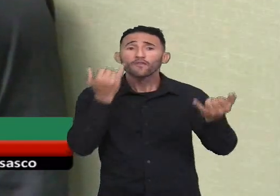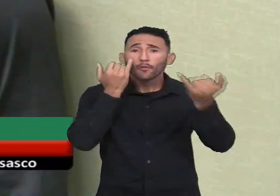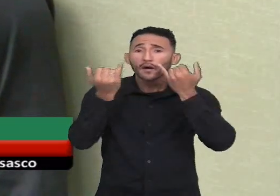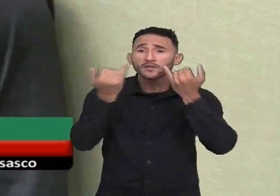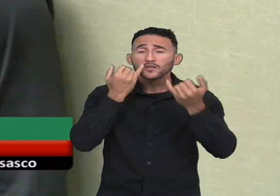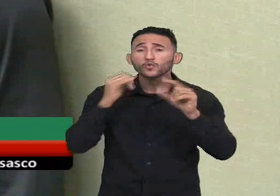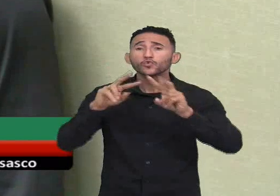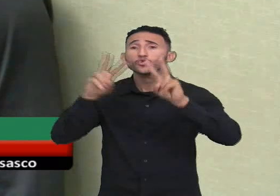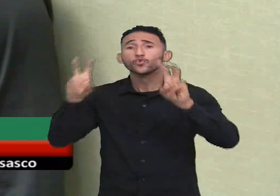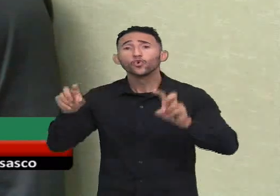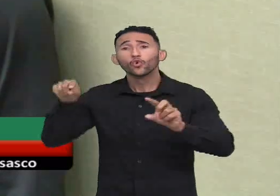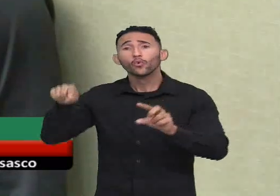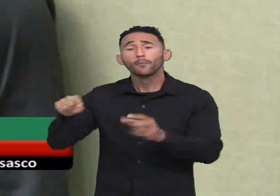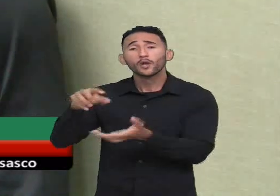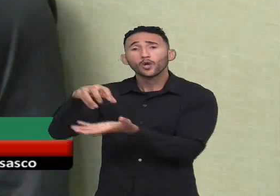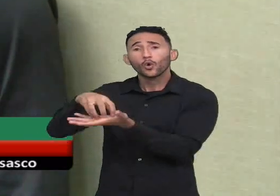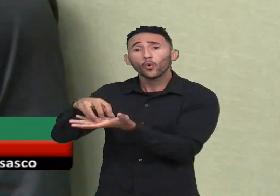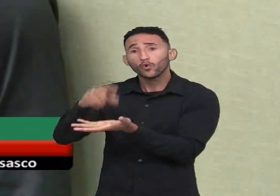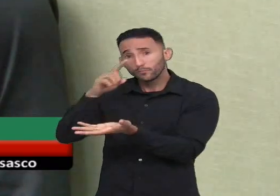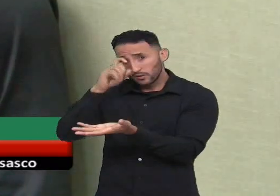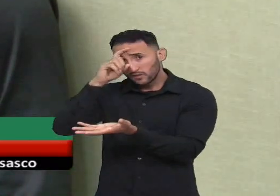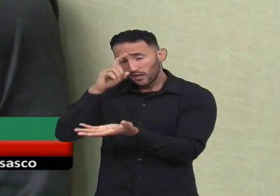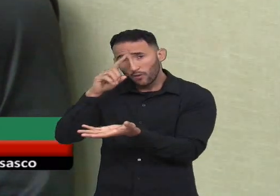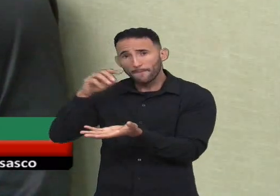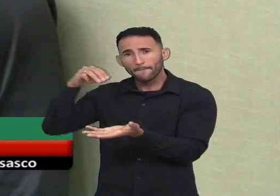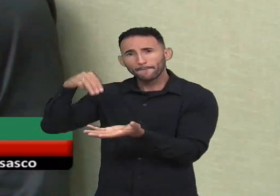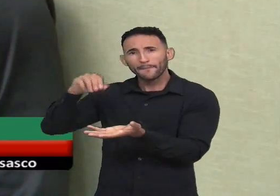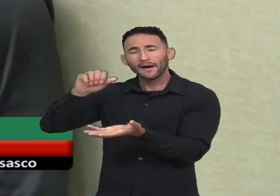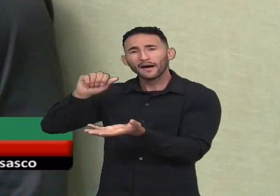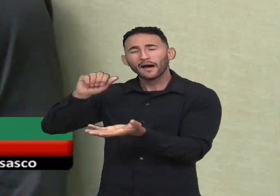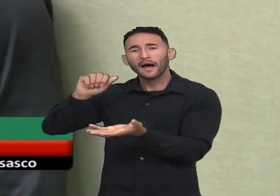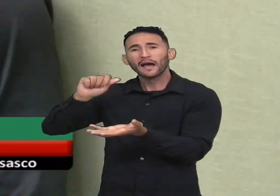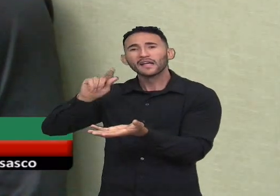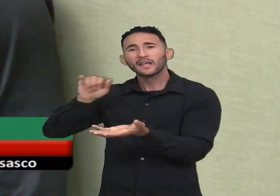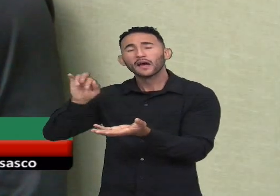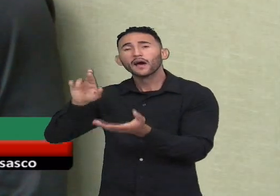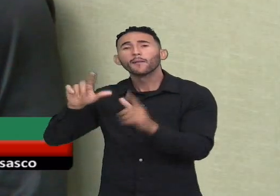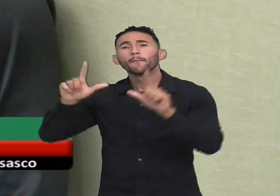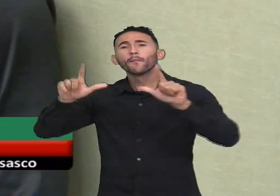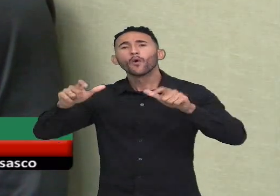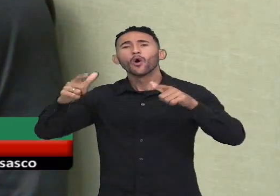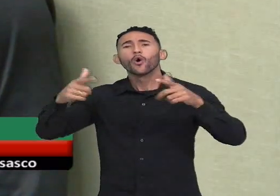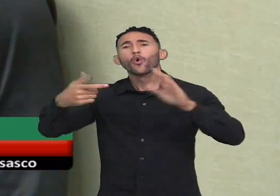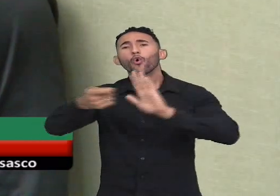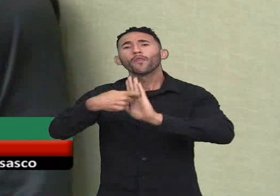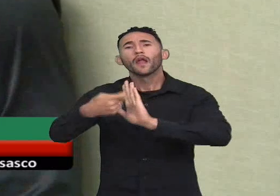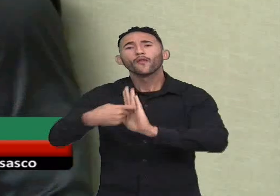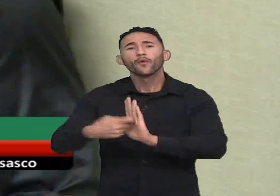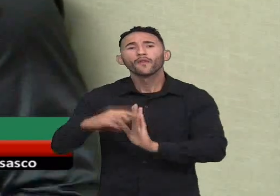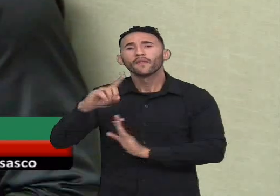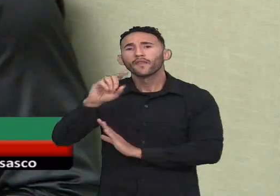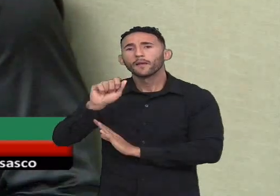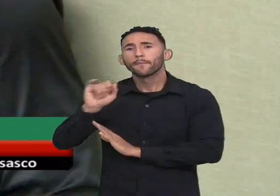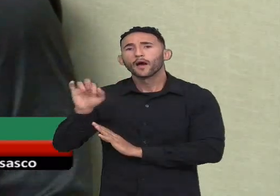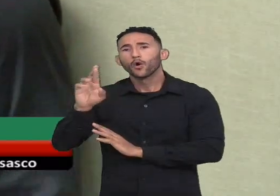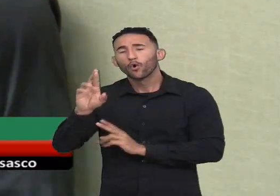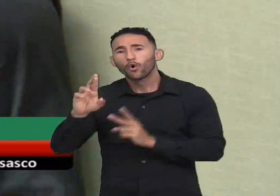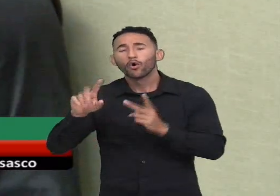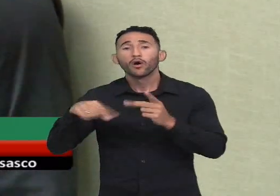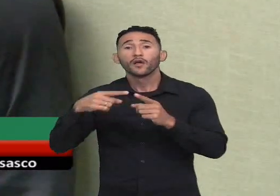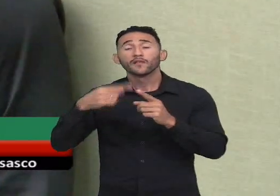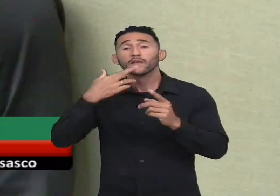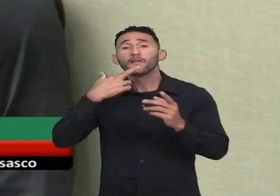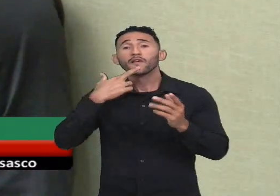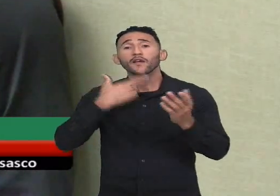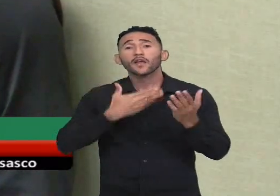Aguiar sobre os contratos da empresa Medical Corp e Dermacor. Tal requerimento se faz